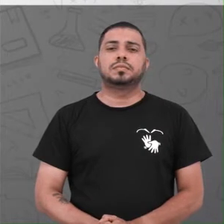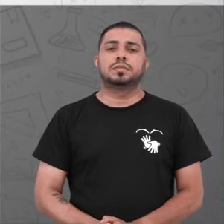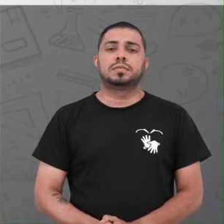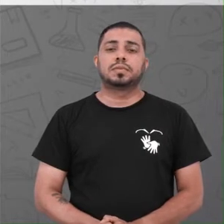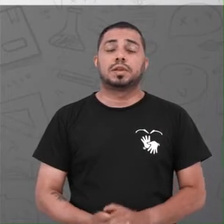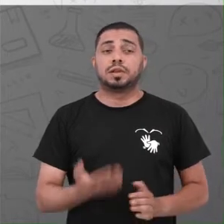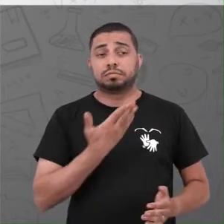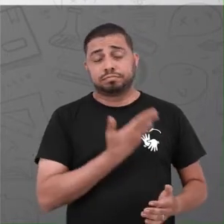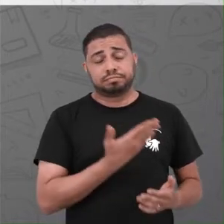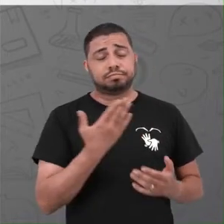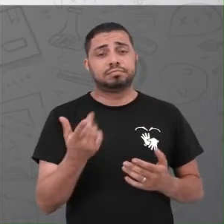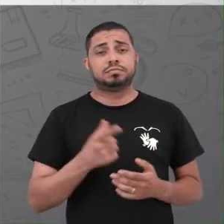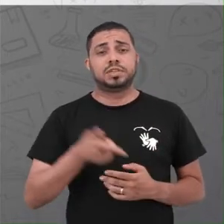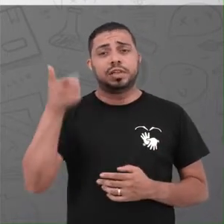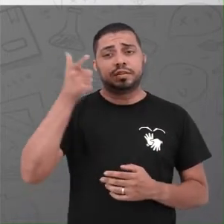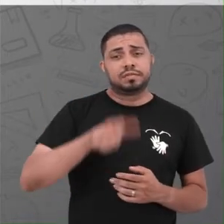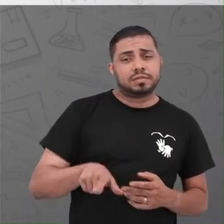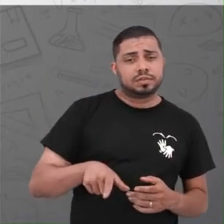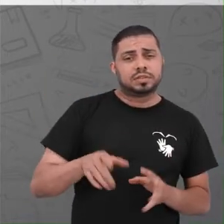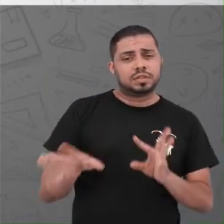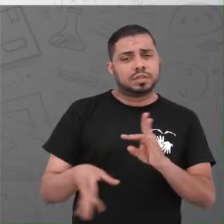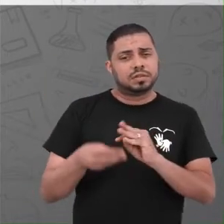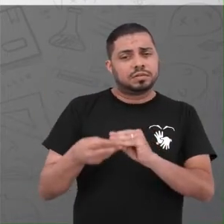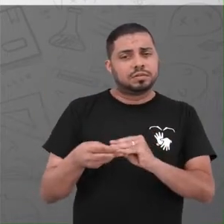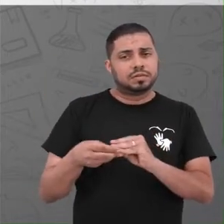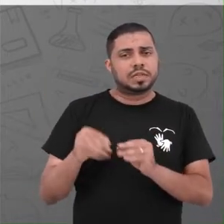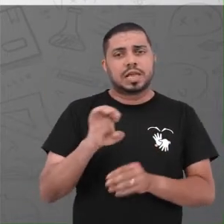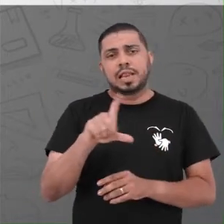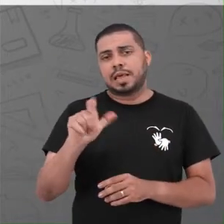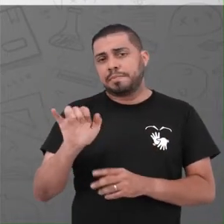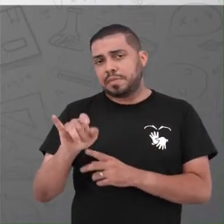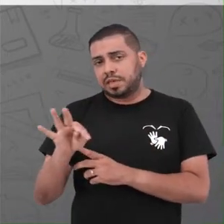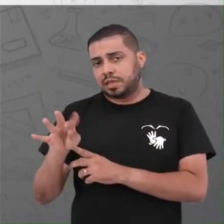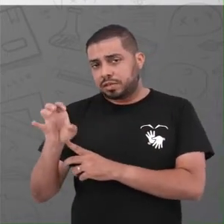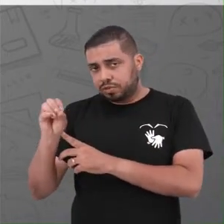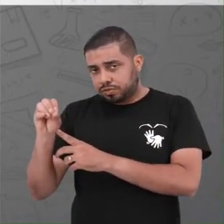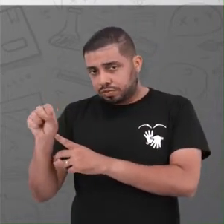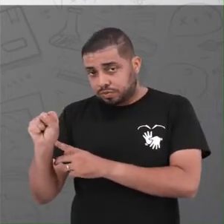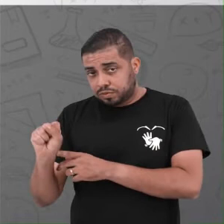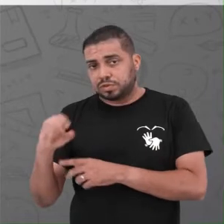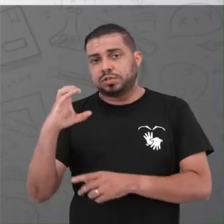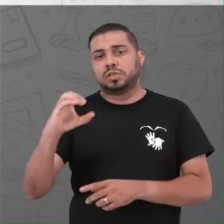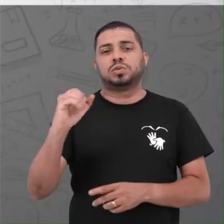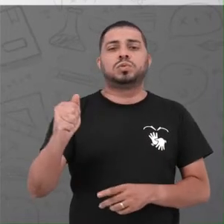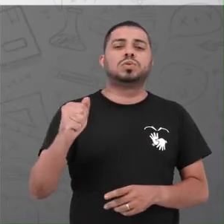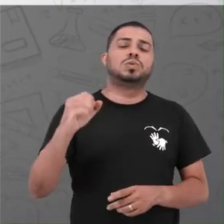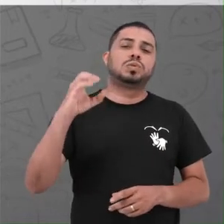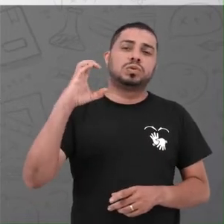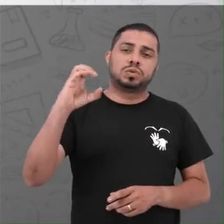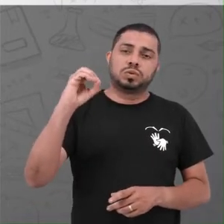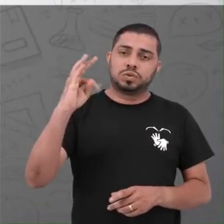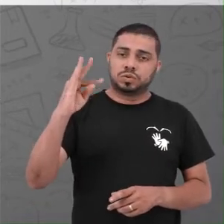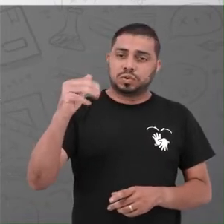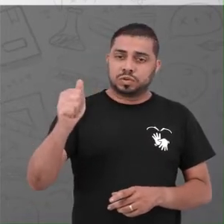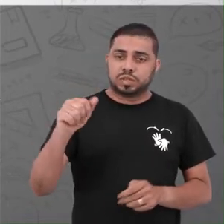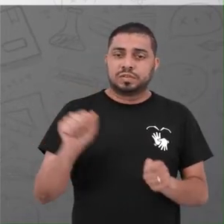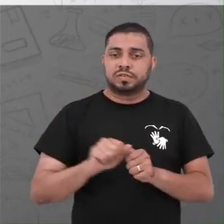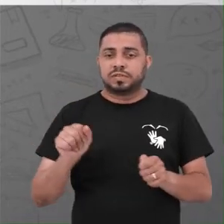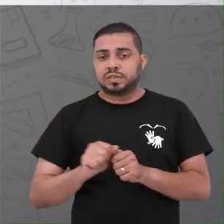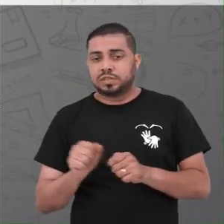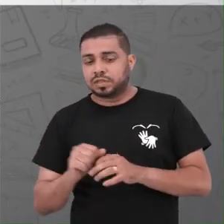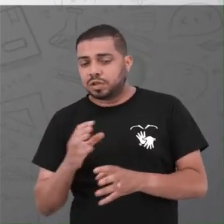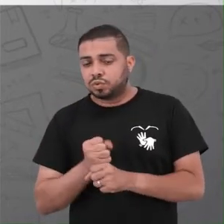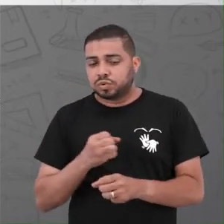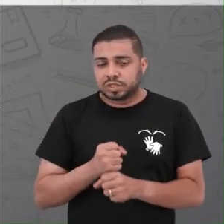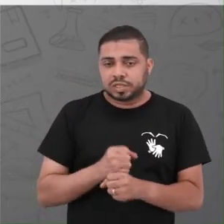Aqui só uma revisão mais ou menos dos elementos de cota, né, que a gente tem que considerar ali na hora que estiver fazendo a cotagem, ou no